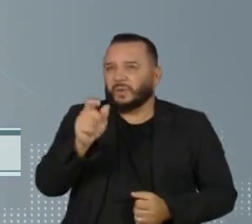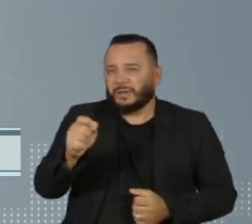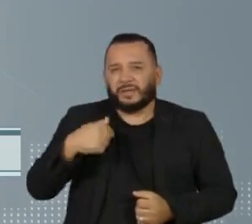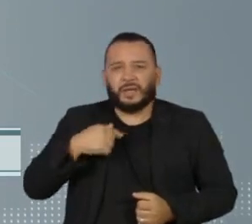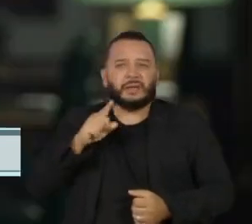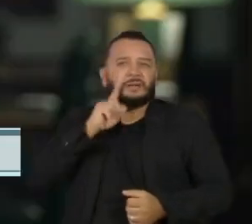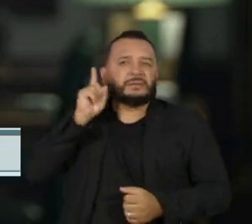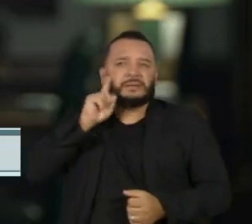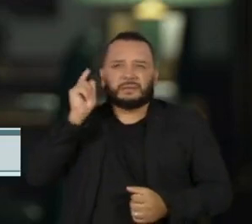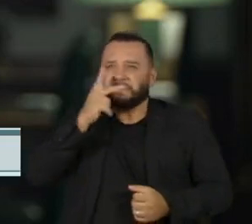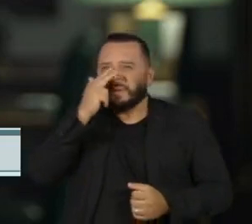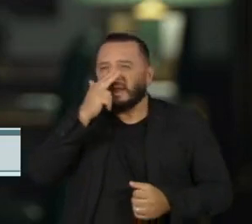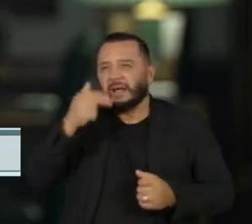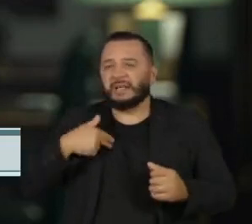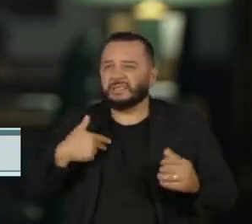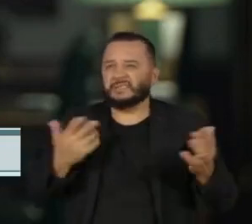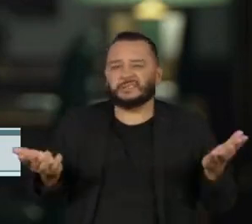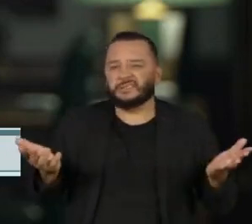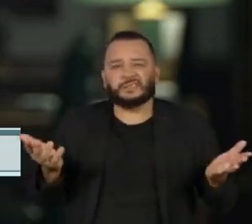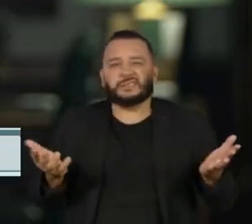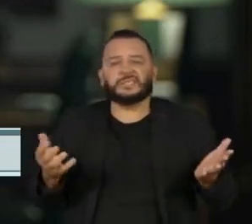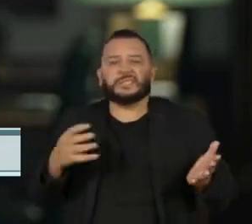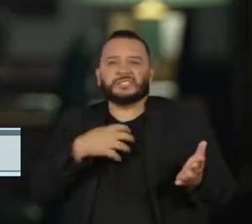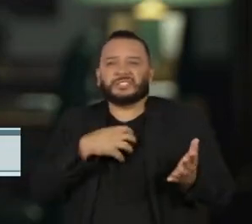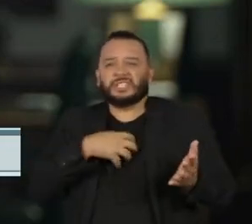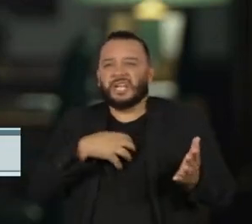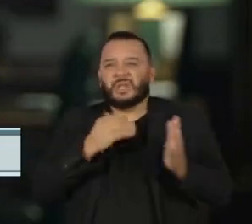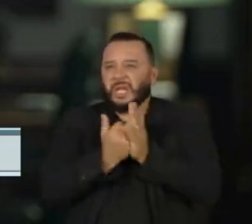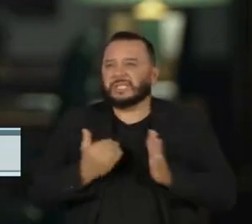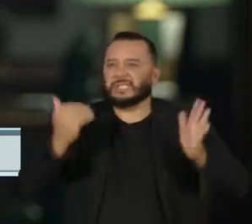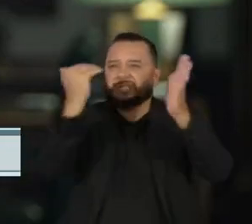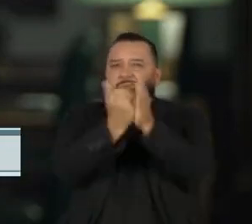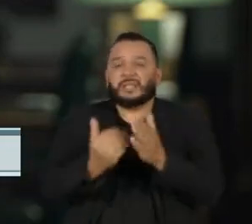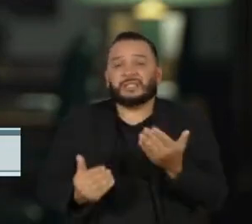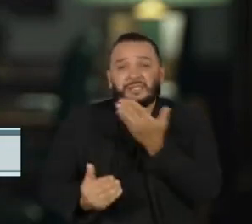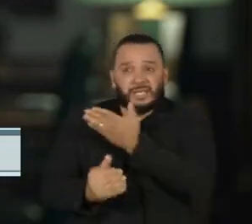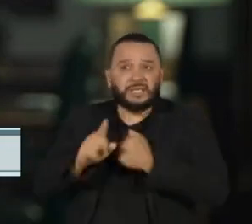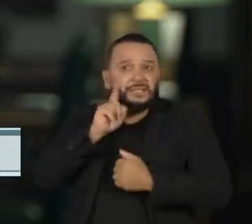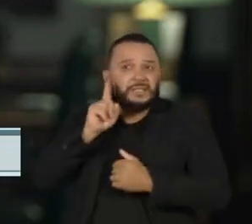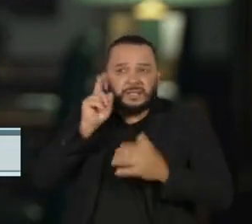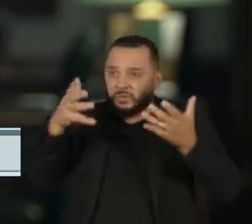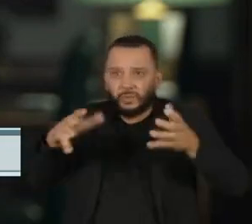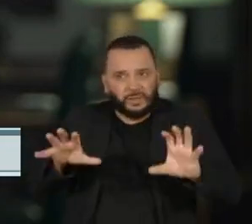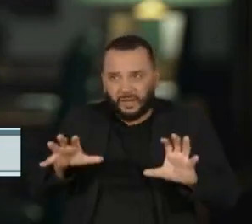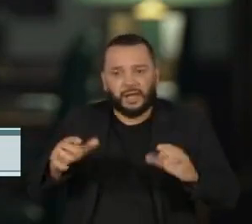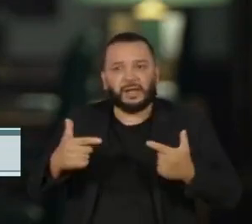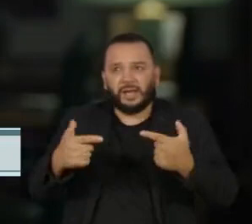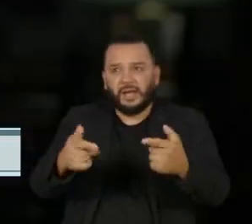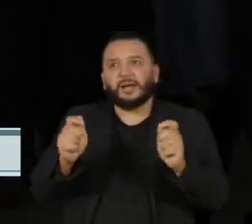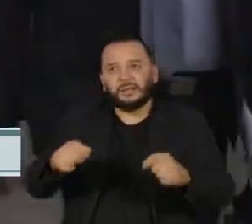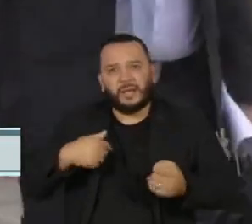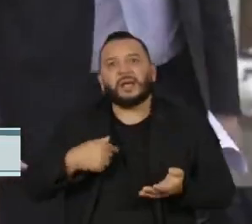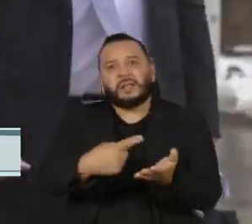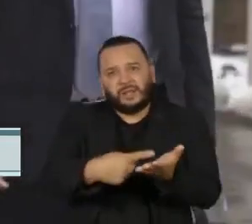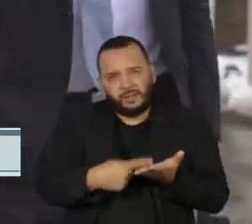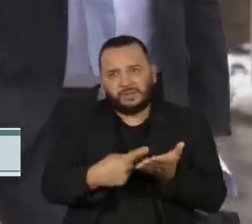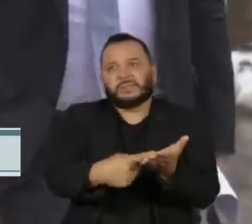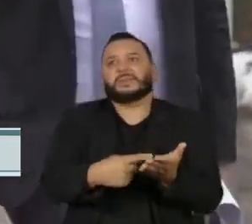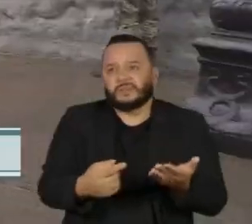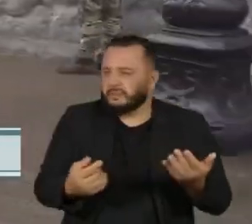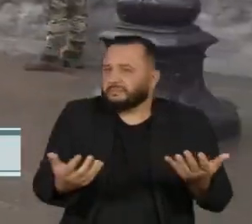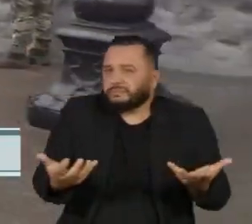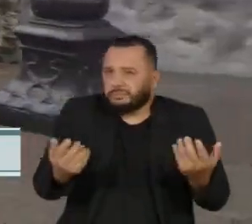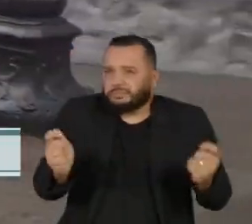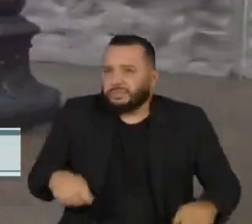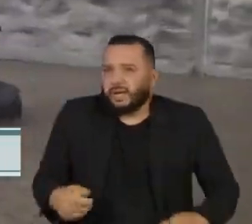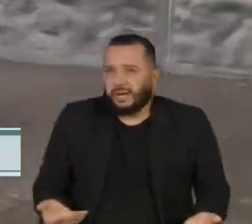de Zelensky. Chegou a dizer que se o presidente ucraniano não quisesse a guerra, teria negociado um pouco mais. A